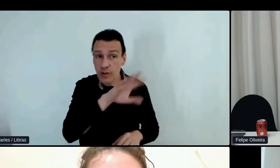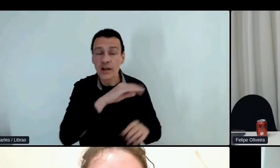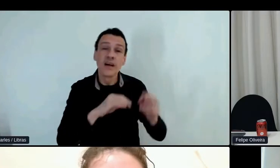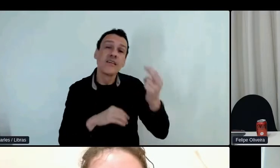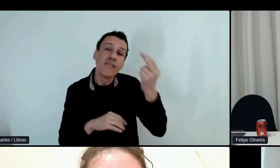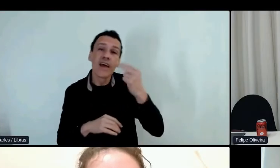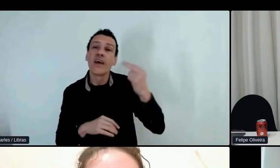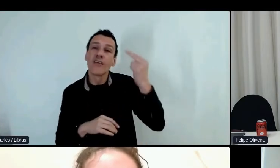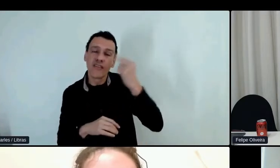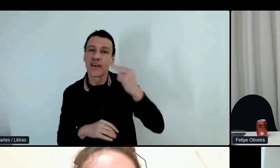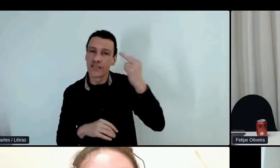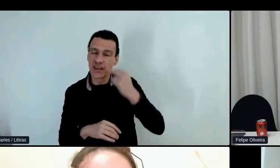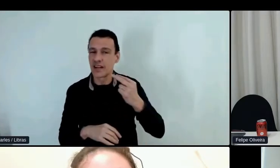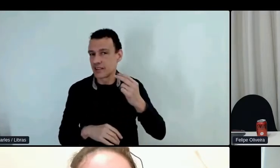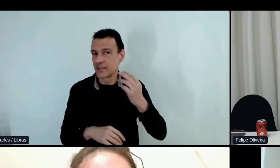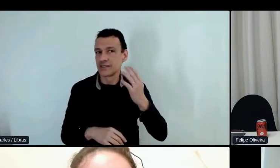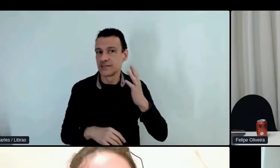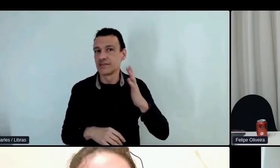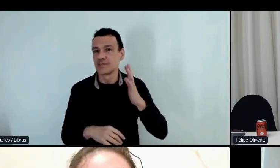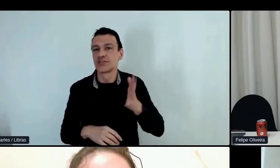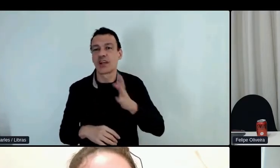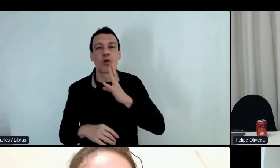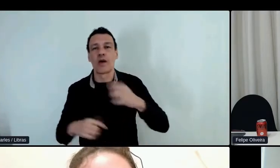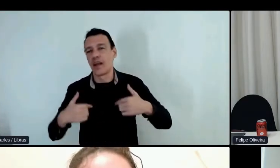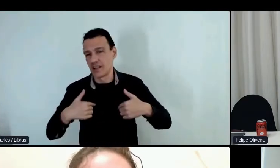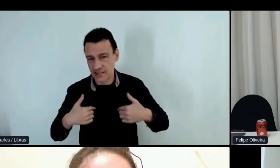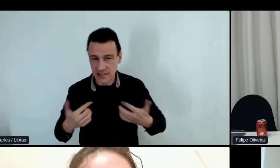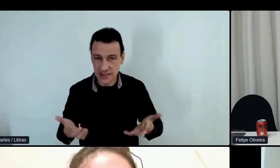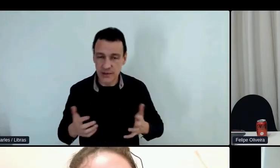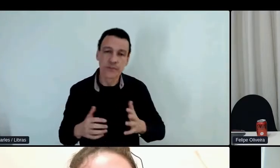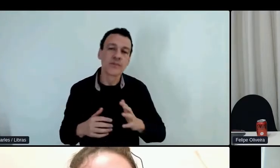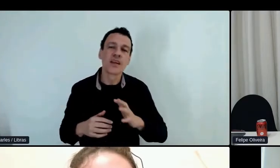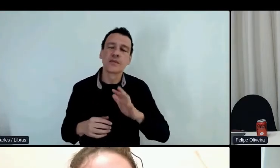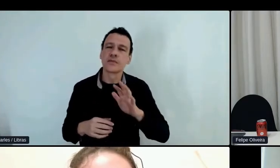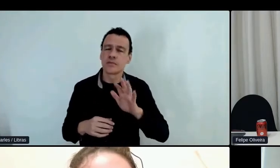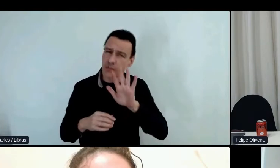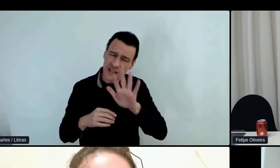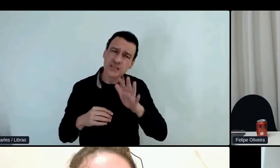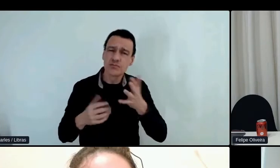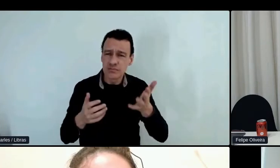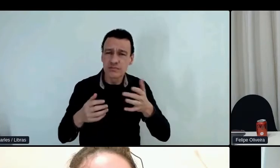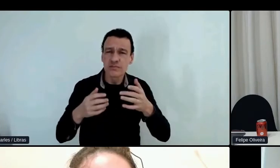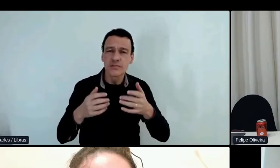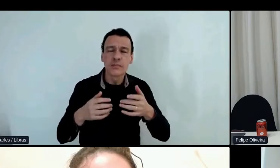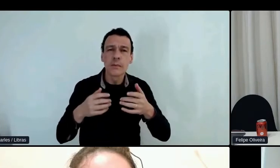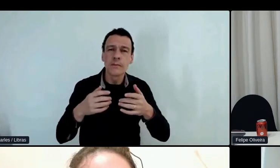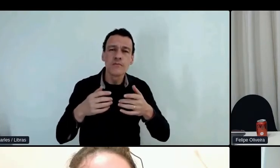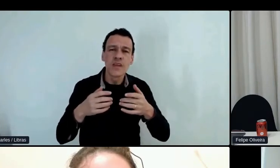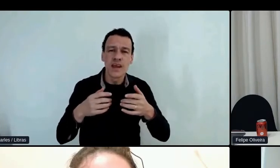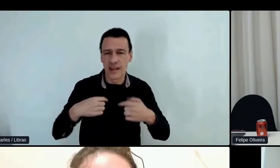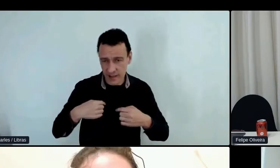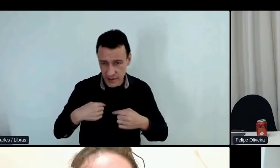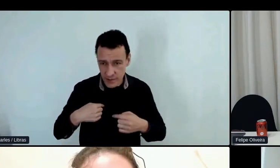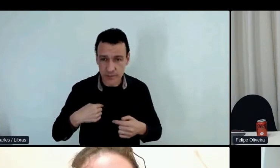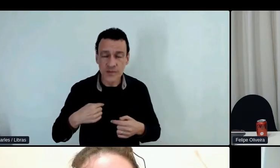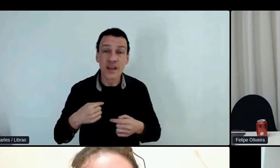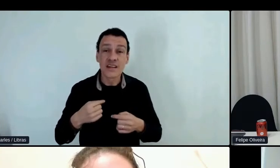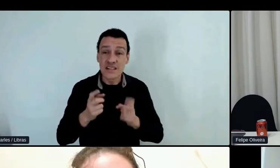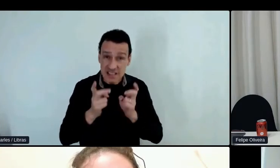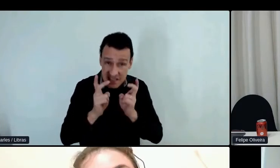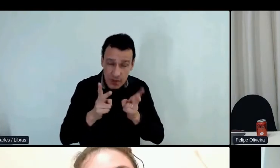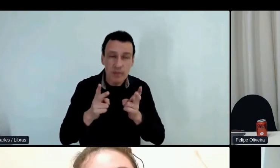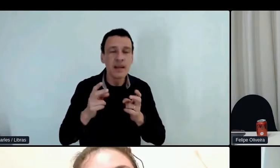questão de leis e normas e tudo que é regra, e isso desde sempre. E aí, então, muitos professores foram